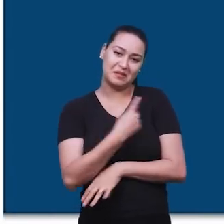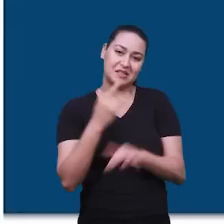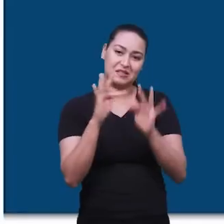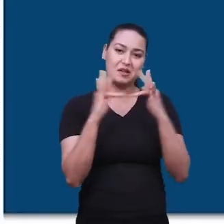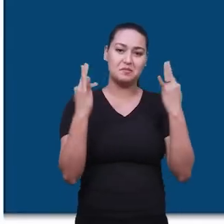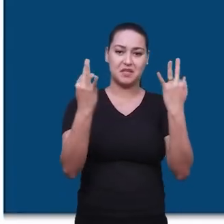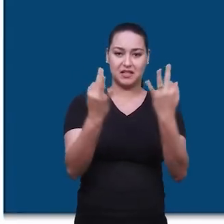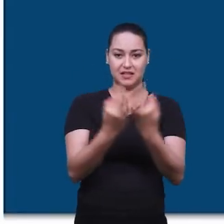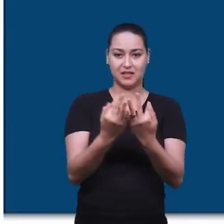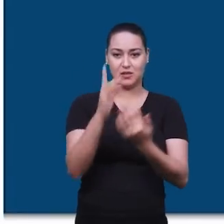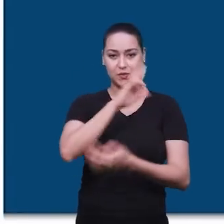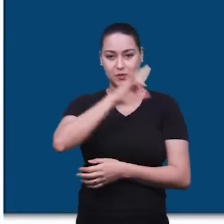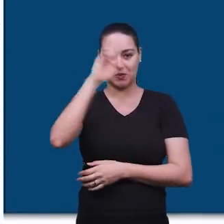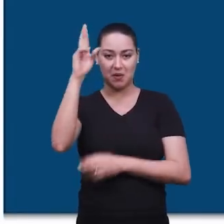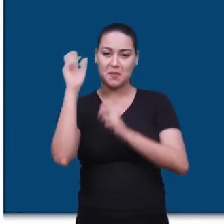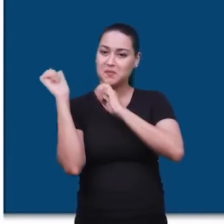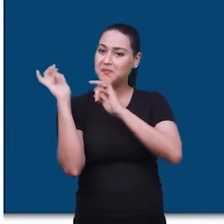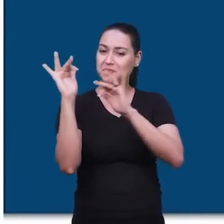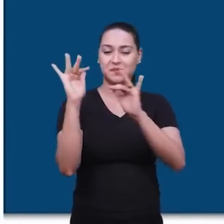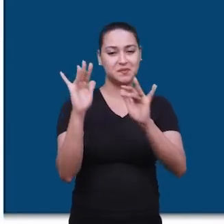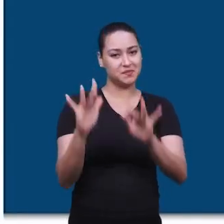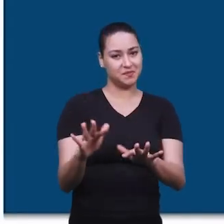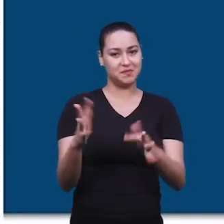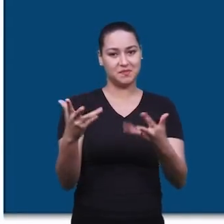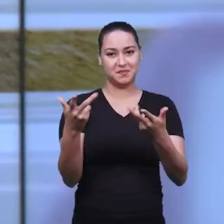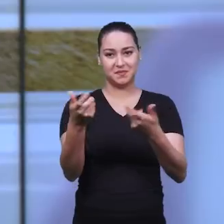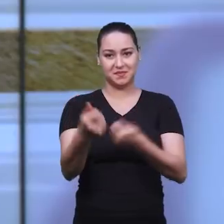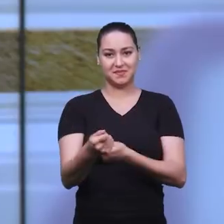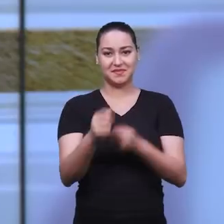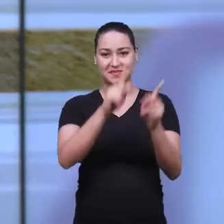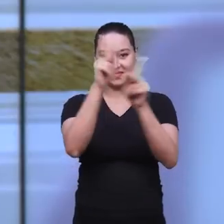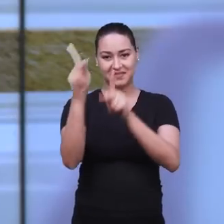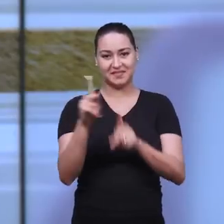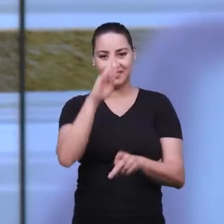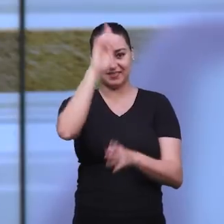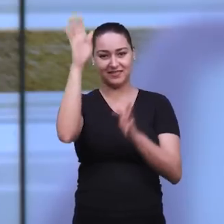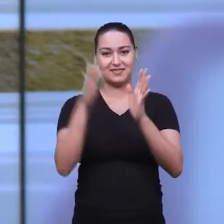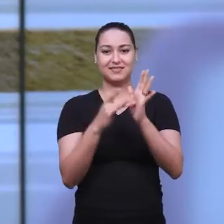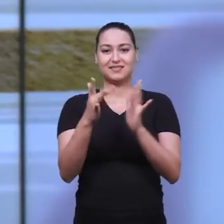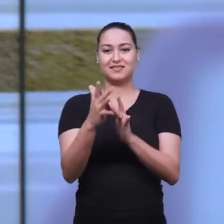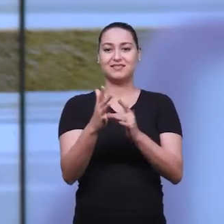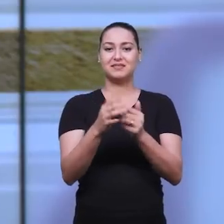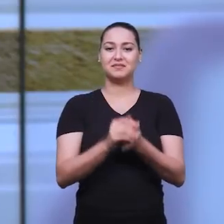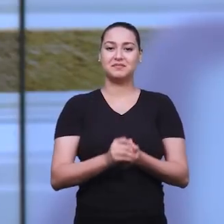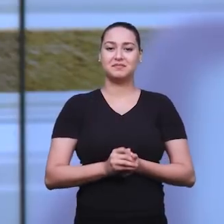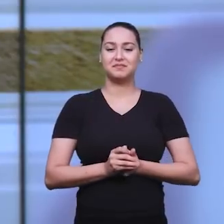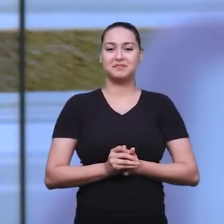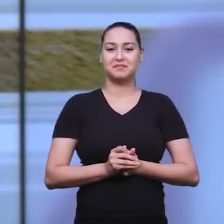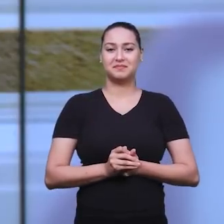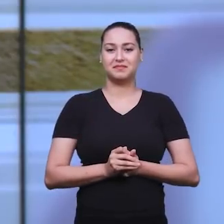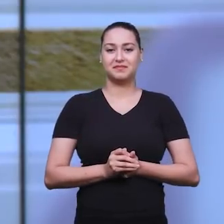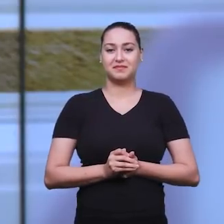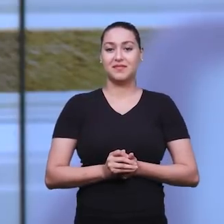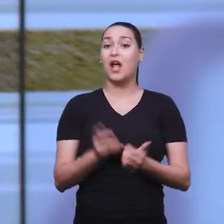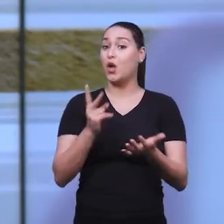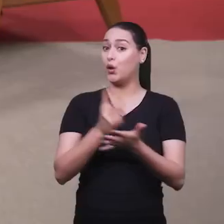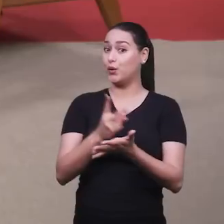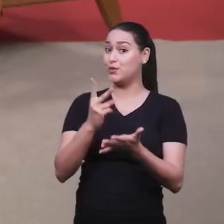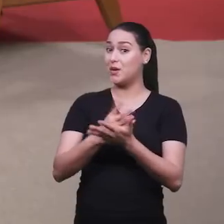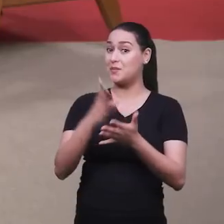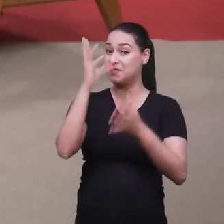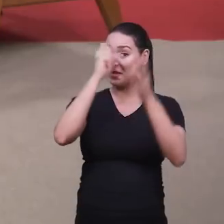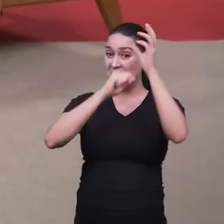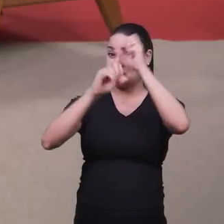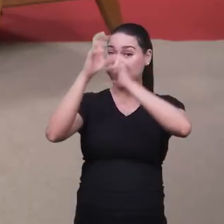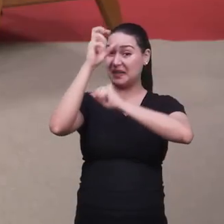muito carinho para as nossas famílias. Que o Senhor nos abençoe grandemente. A paz do Senhor Jesus.